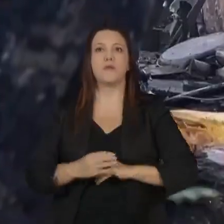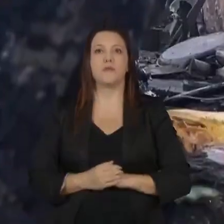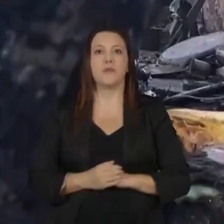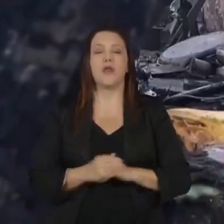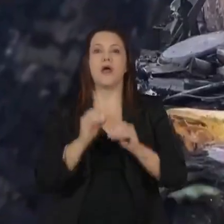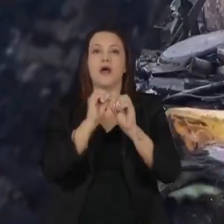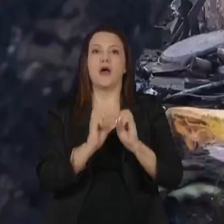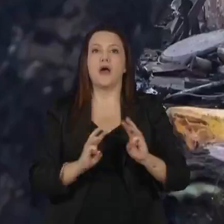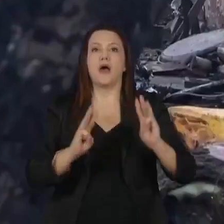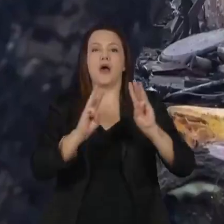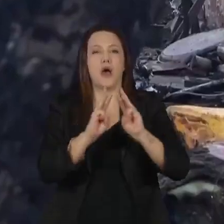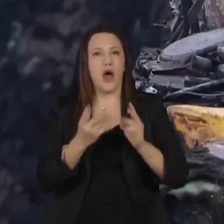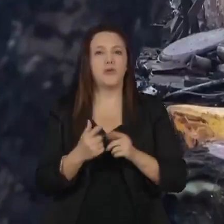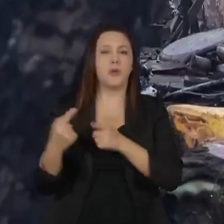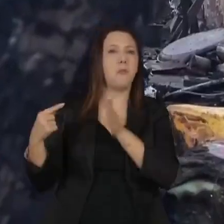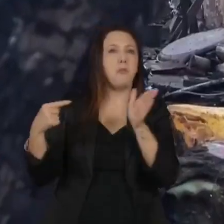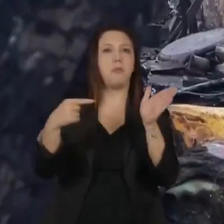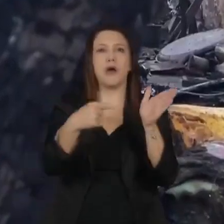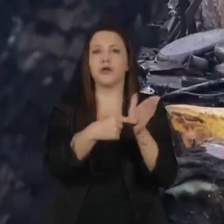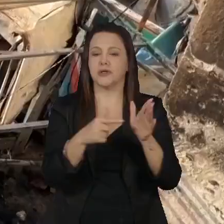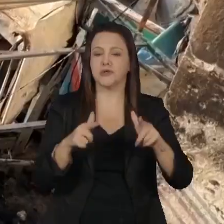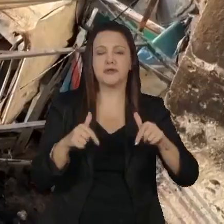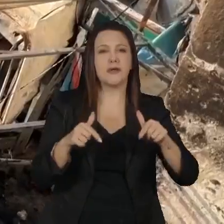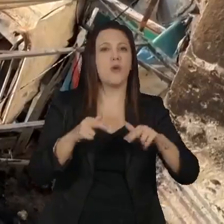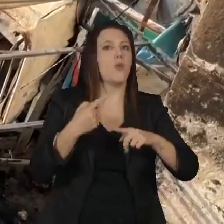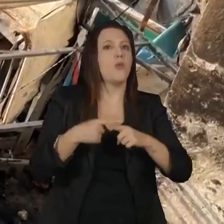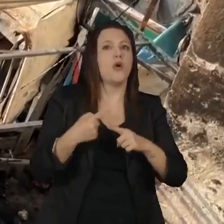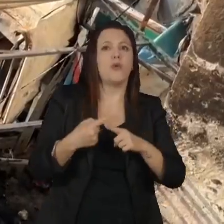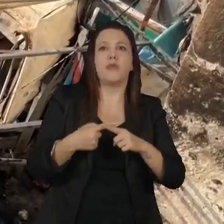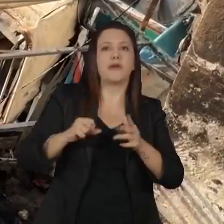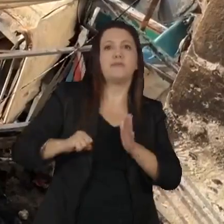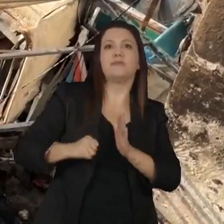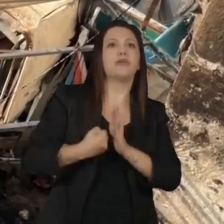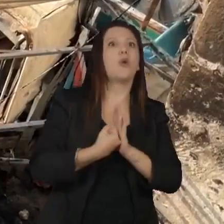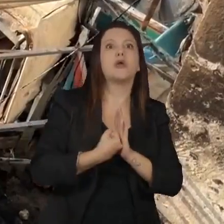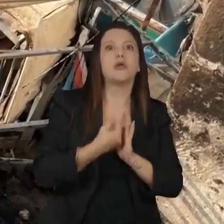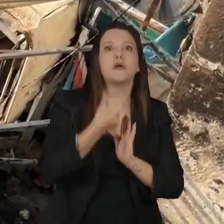denunciou o exército israelense pelo bloqueio de medicamentos e alimentos.